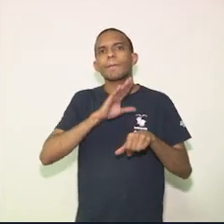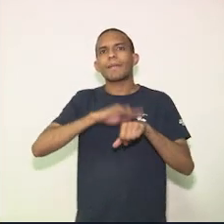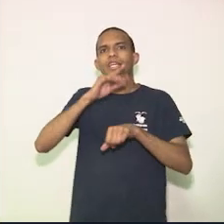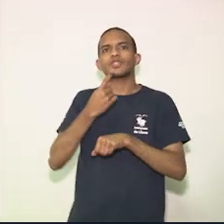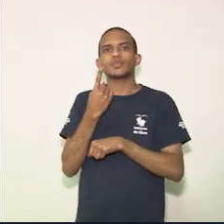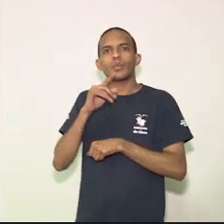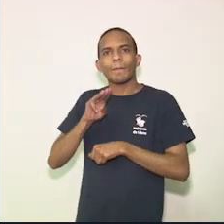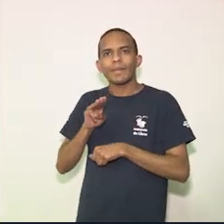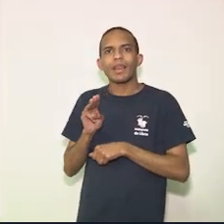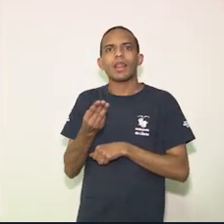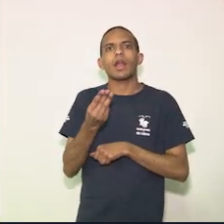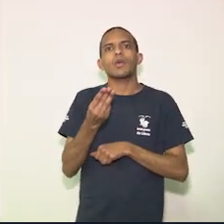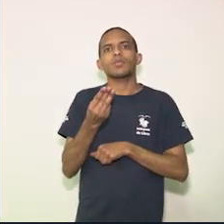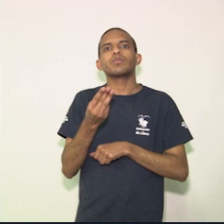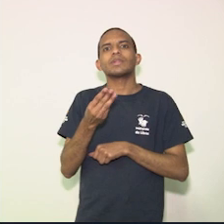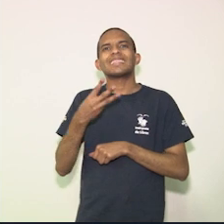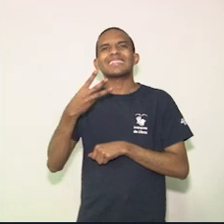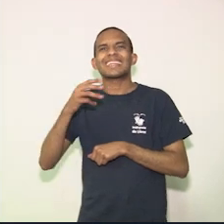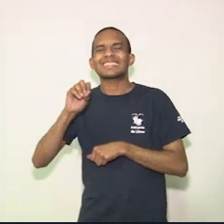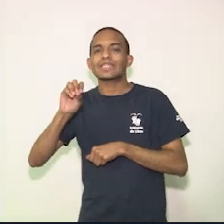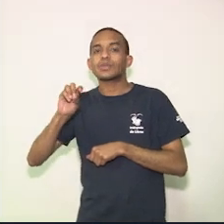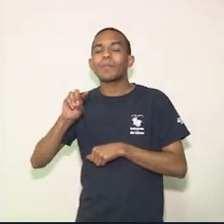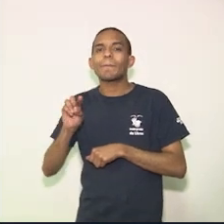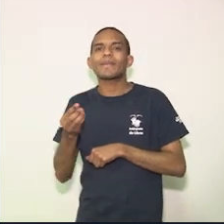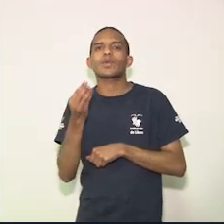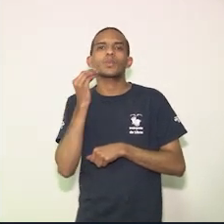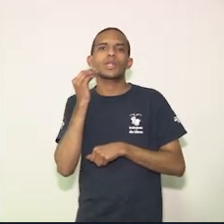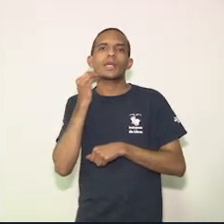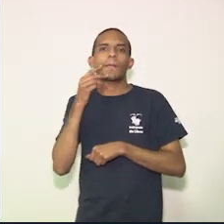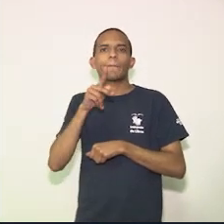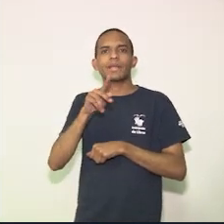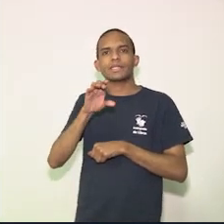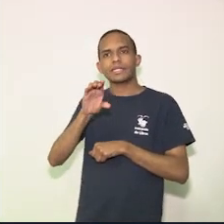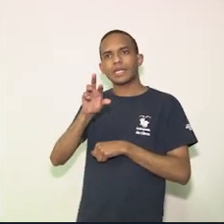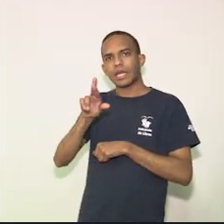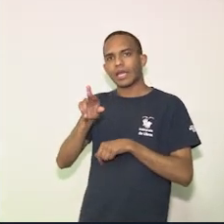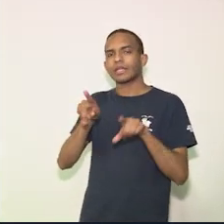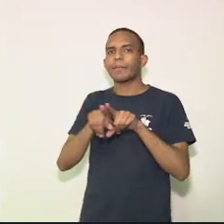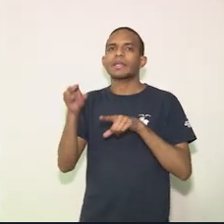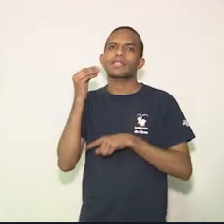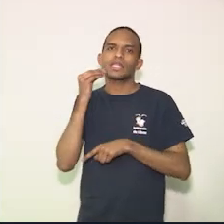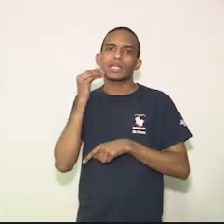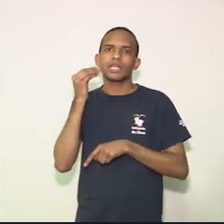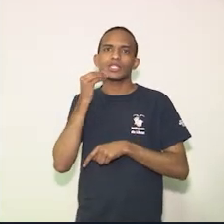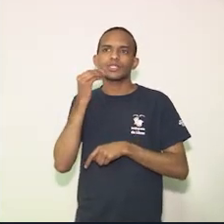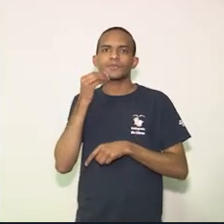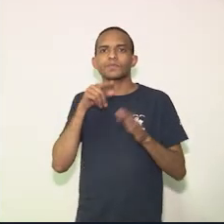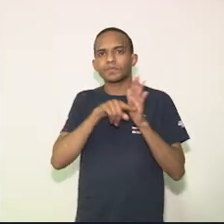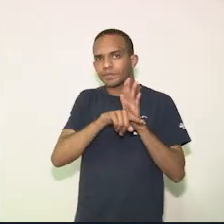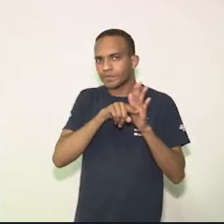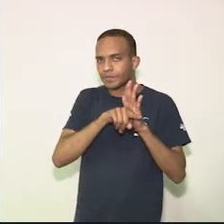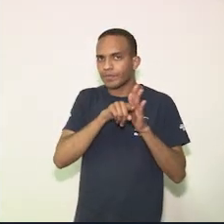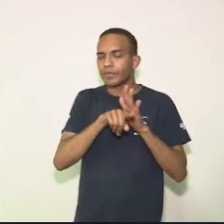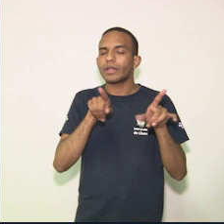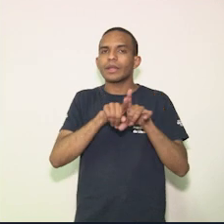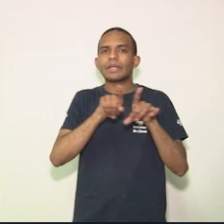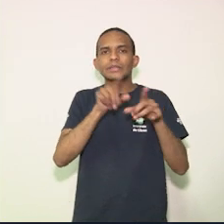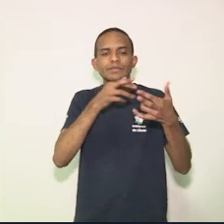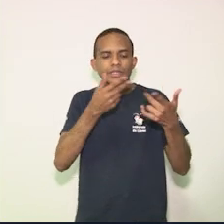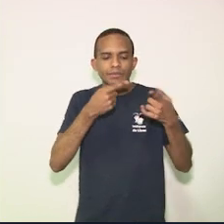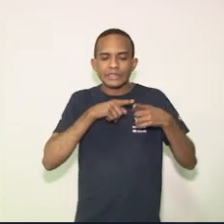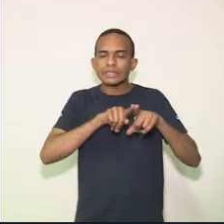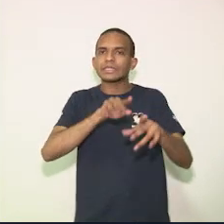de 1.300.000 testes de PCR e de testes sorológicos. A ação